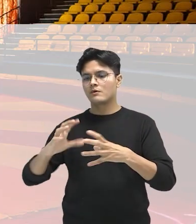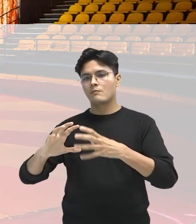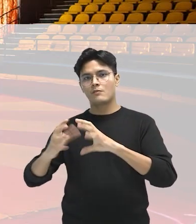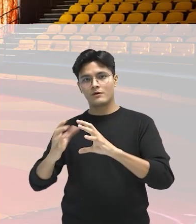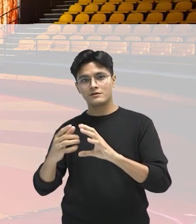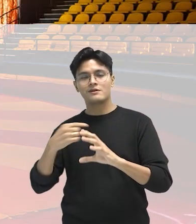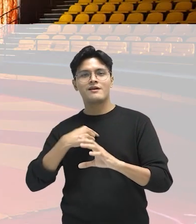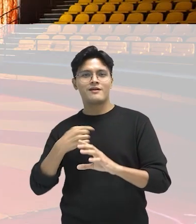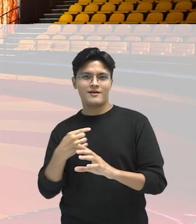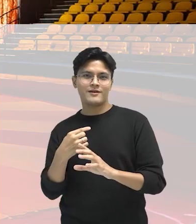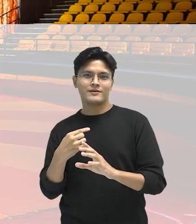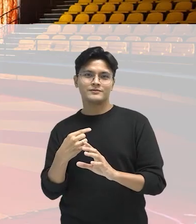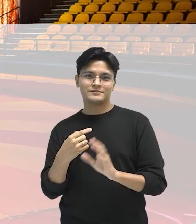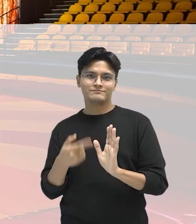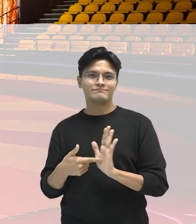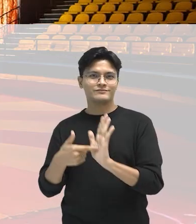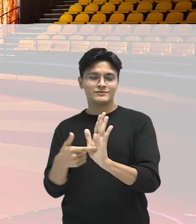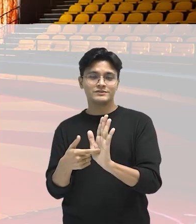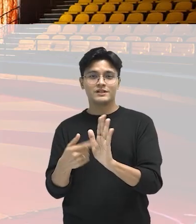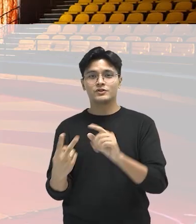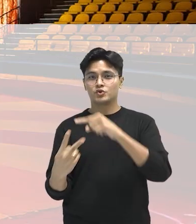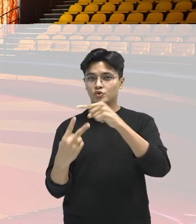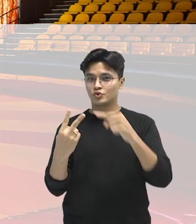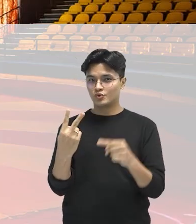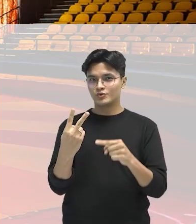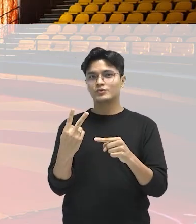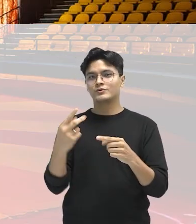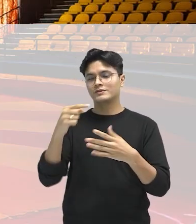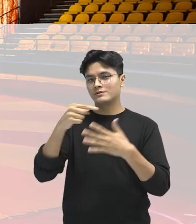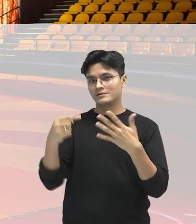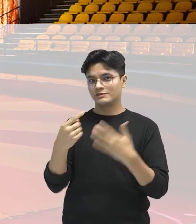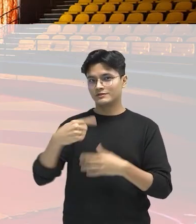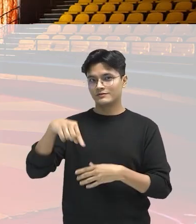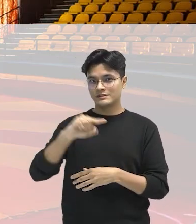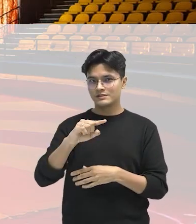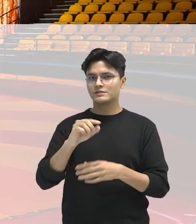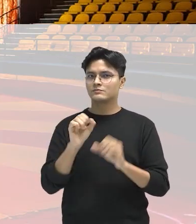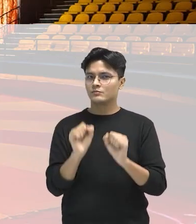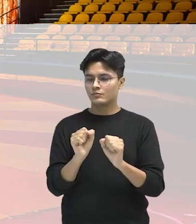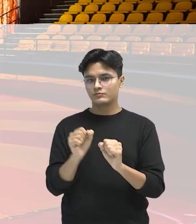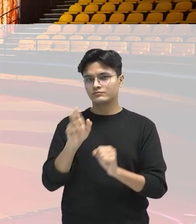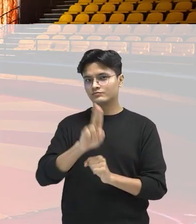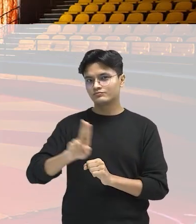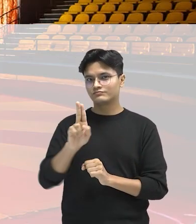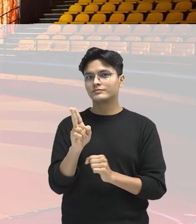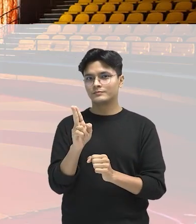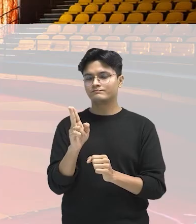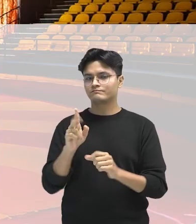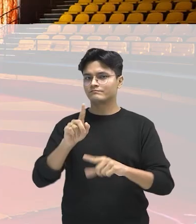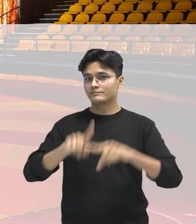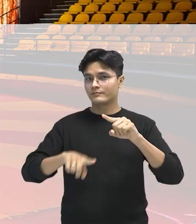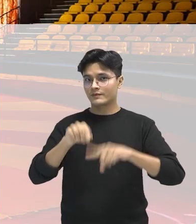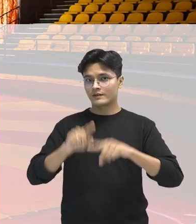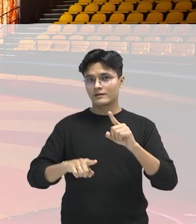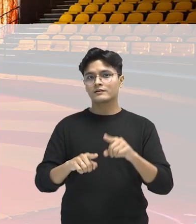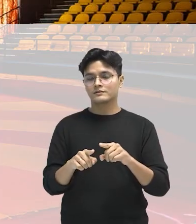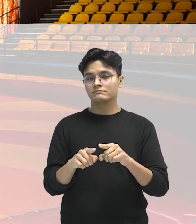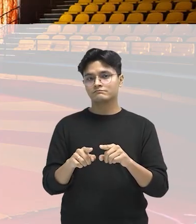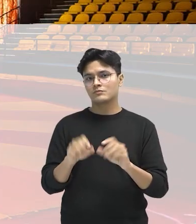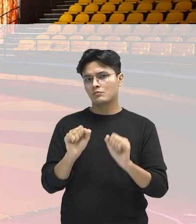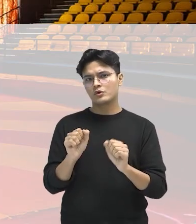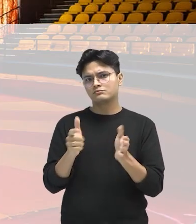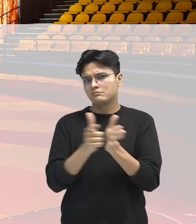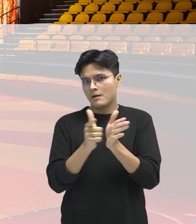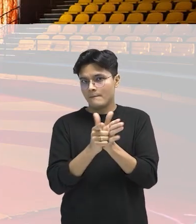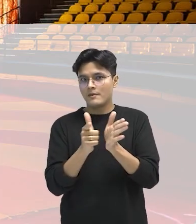bolinhas, eu trouxe duas opções de vocês confeccionarem as bolinhas. Vamos começar pela mais fácil, que é com o